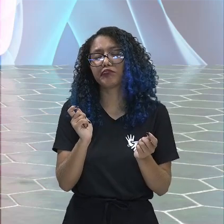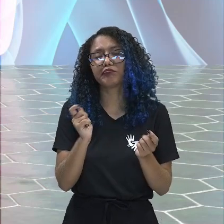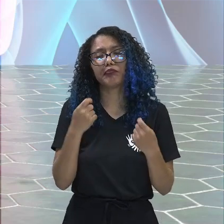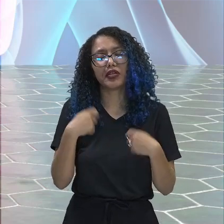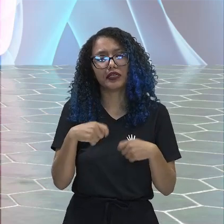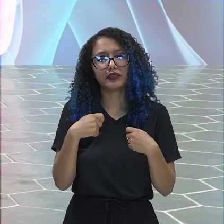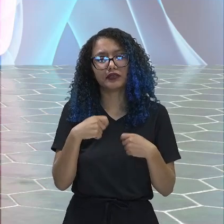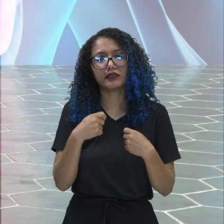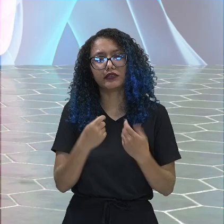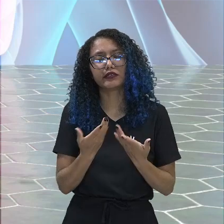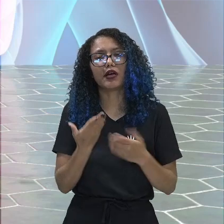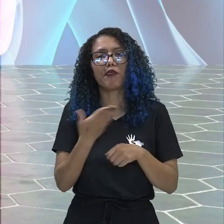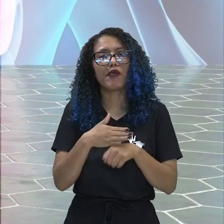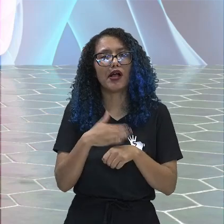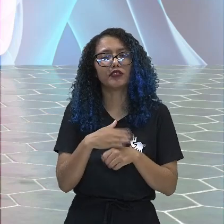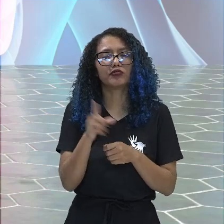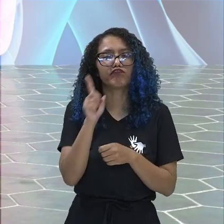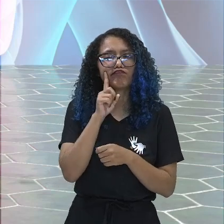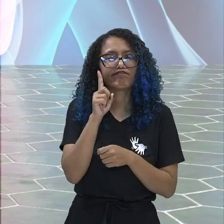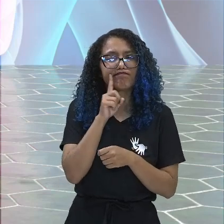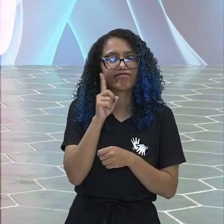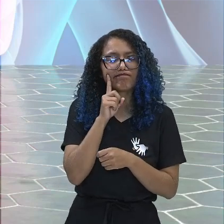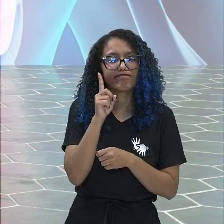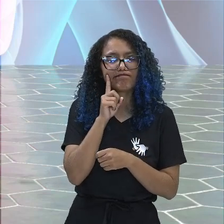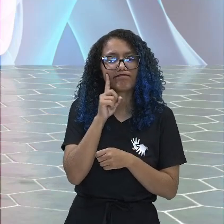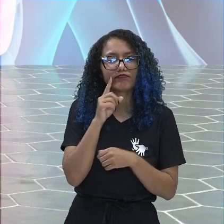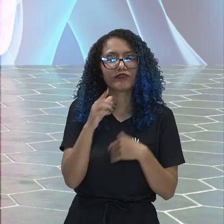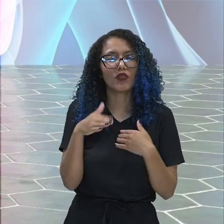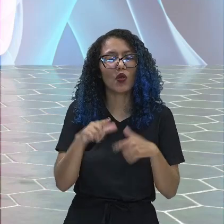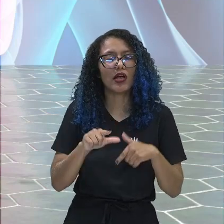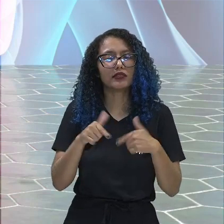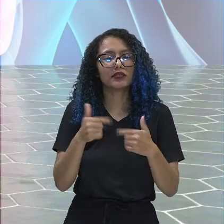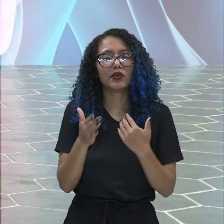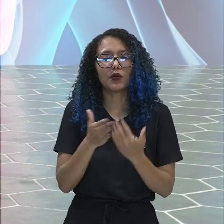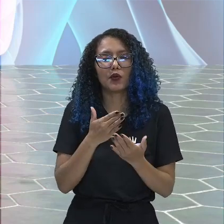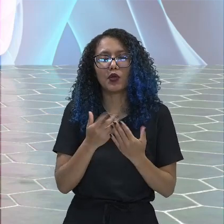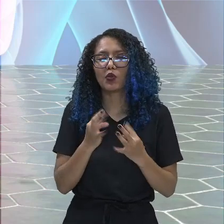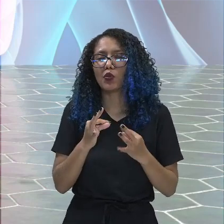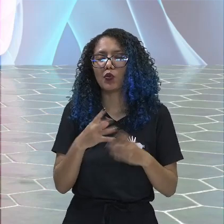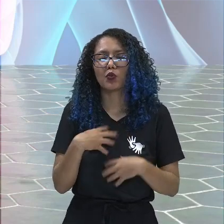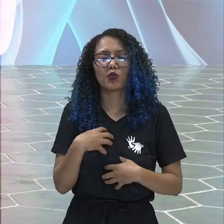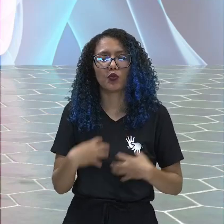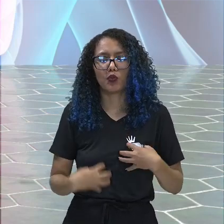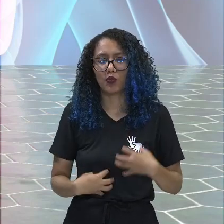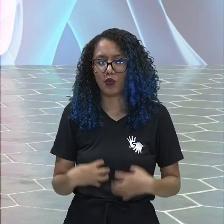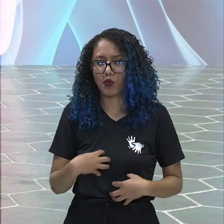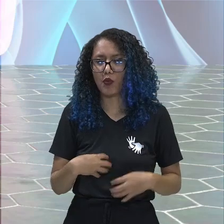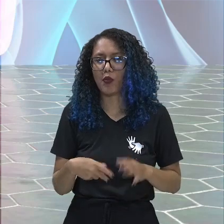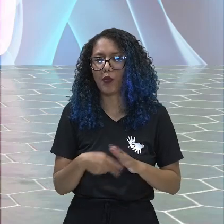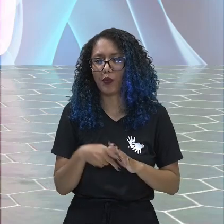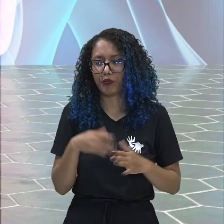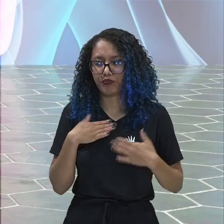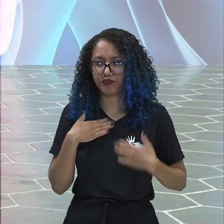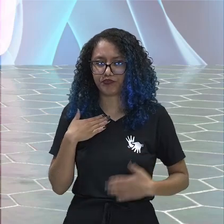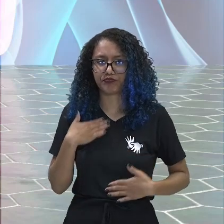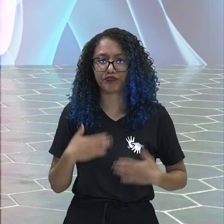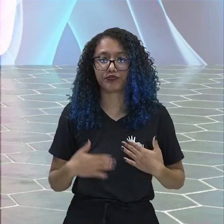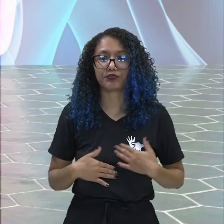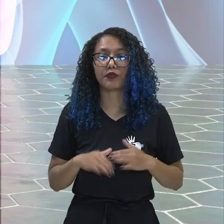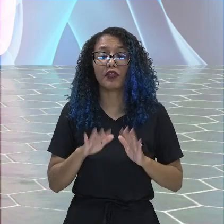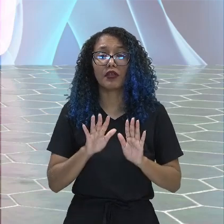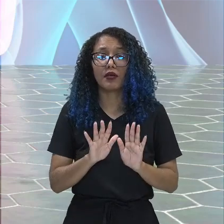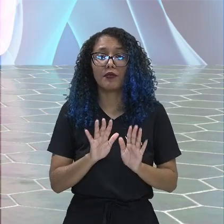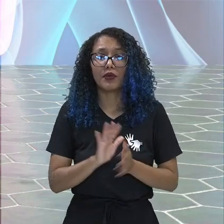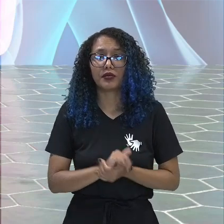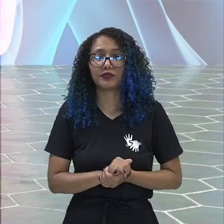nossas atividades diárias, para todo o funcionamento dos órgãos do nosso corpo. Tá? Mas